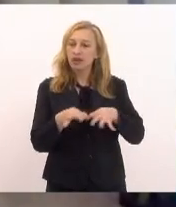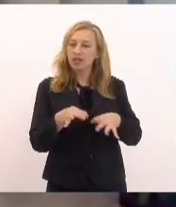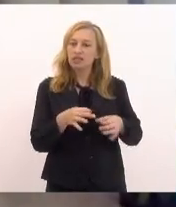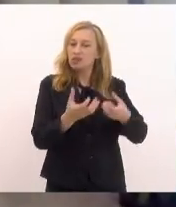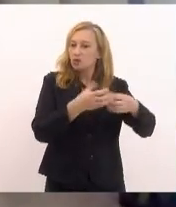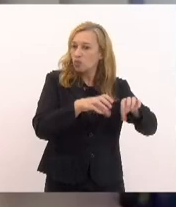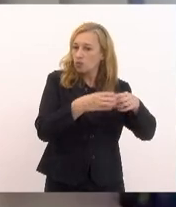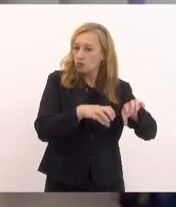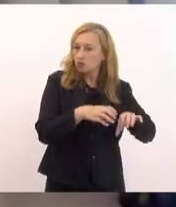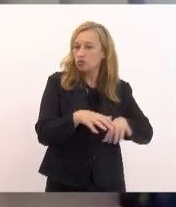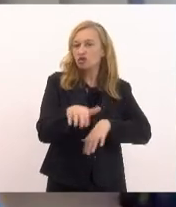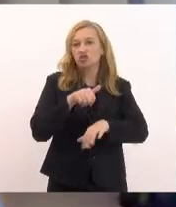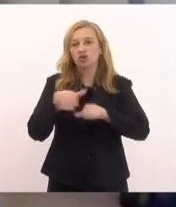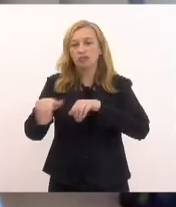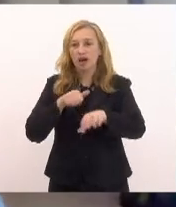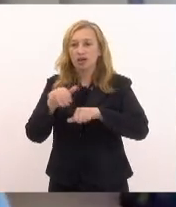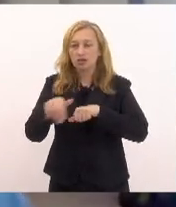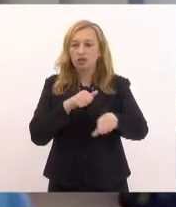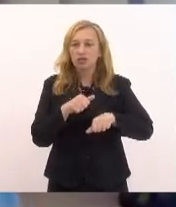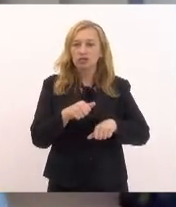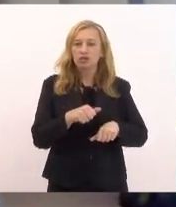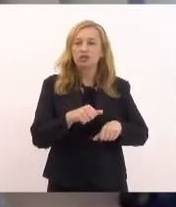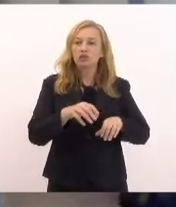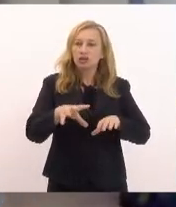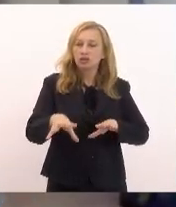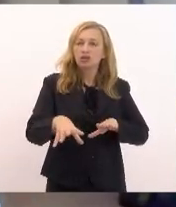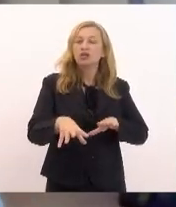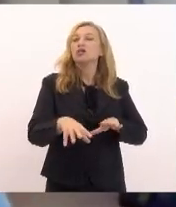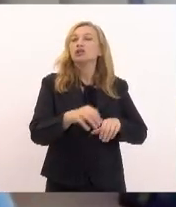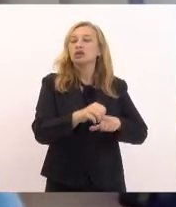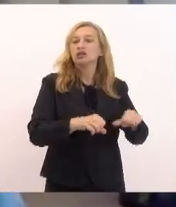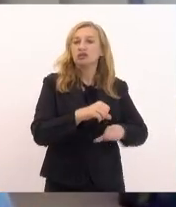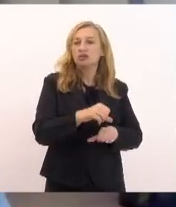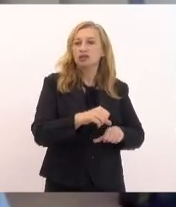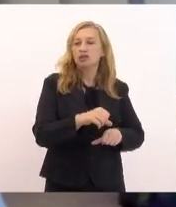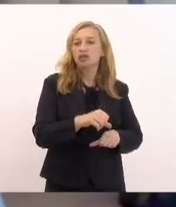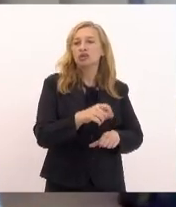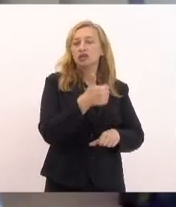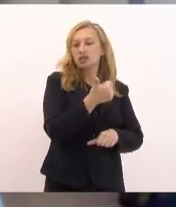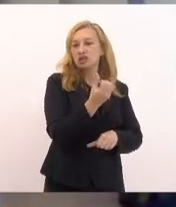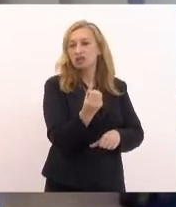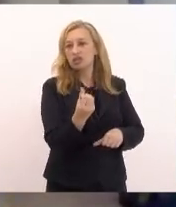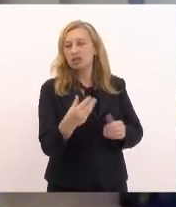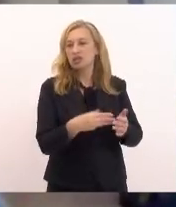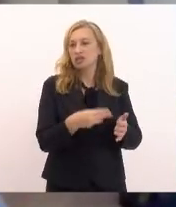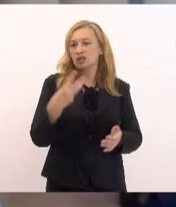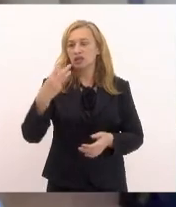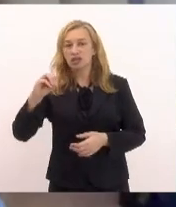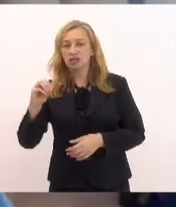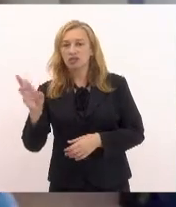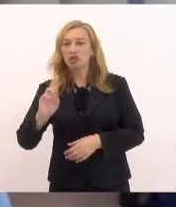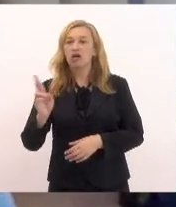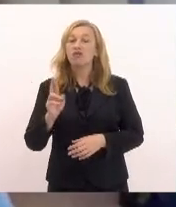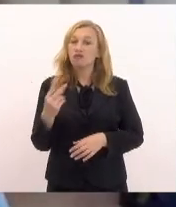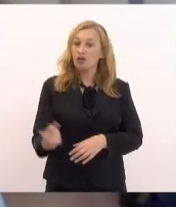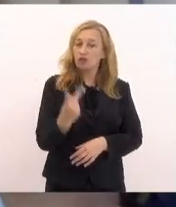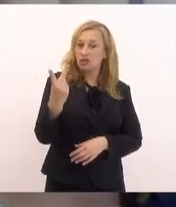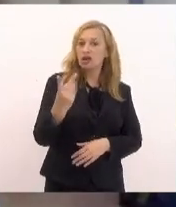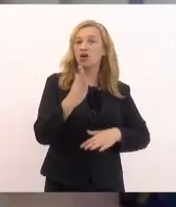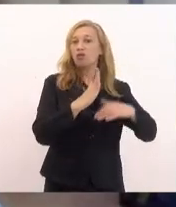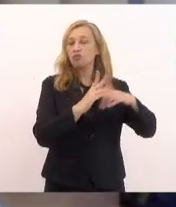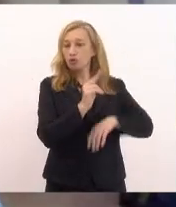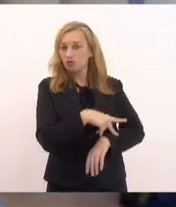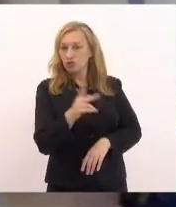sendo convocado e com a migração de 16 para 30 horas. Vamos valorizar a carreira do professor. Eu quero